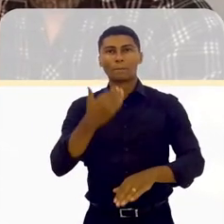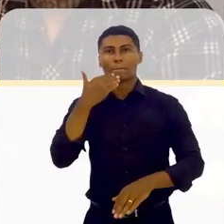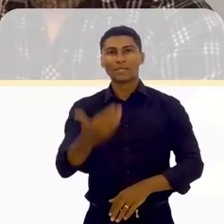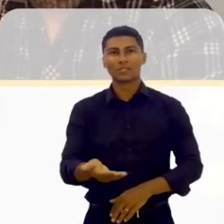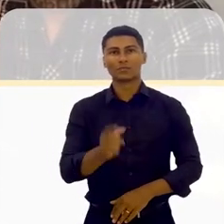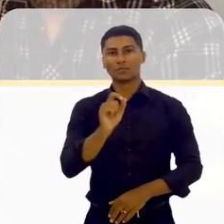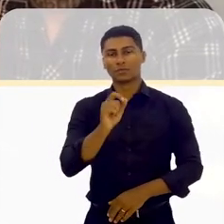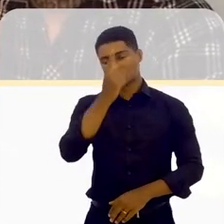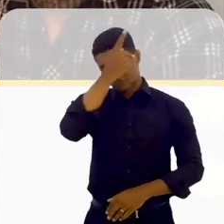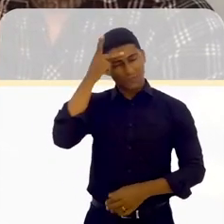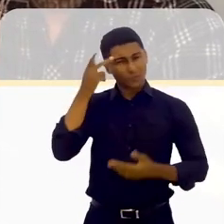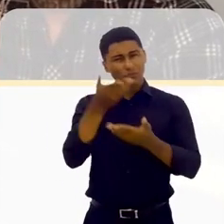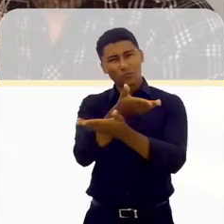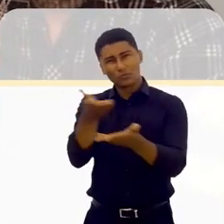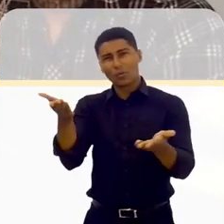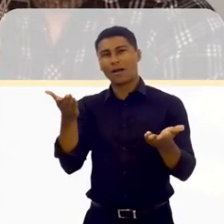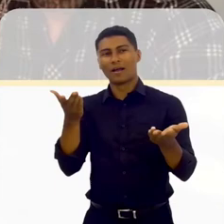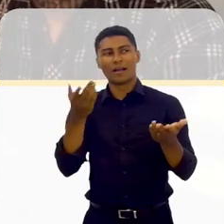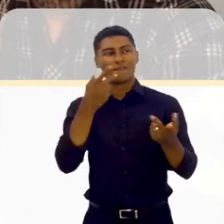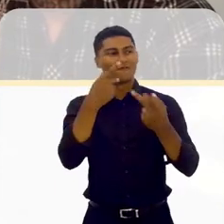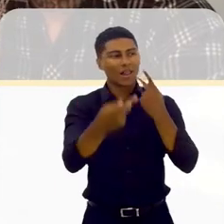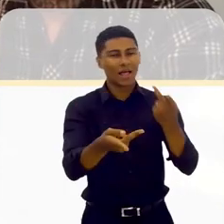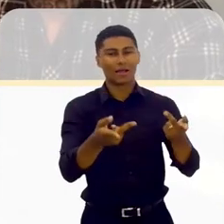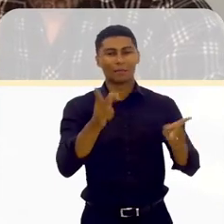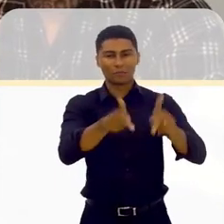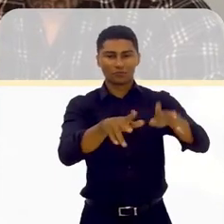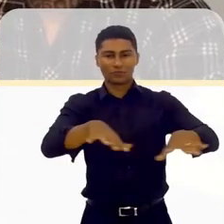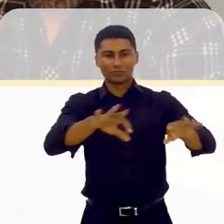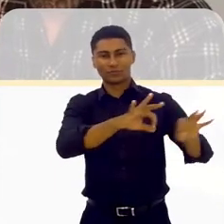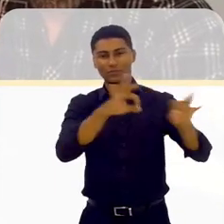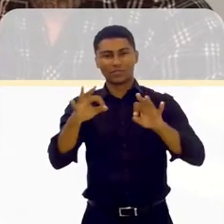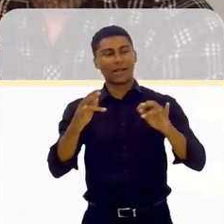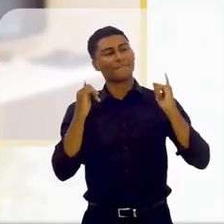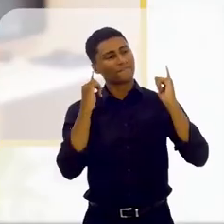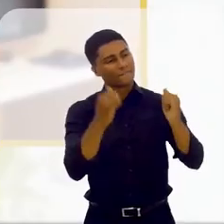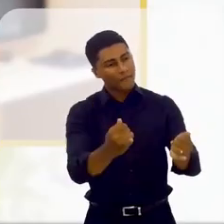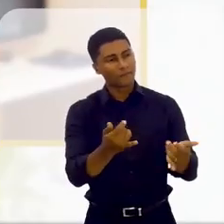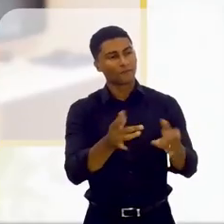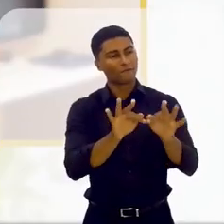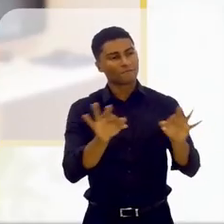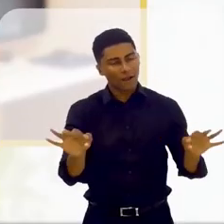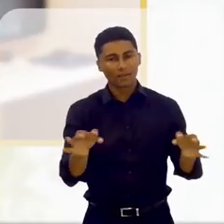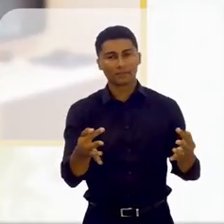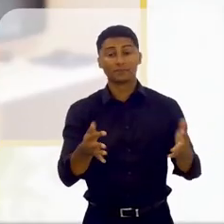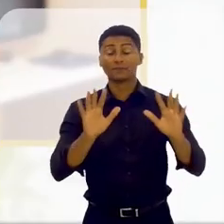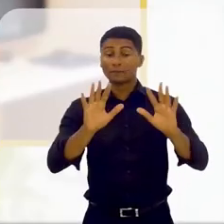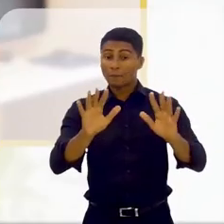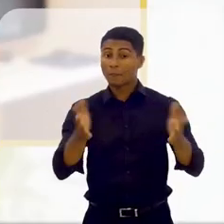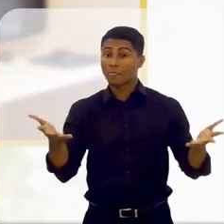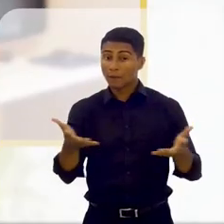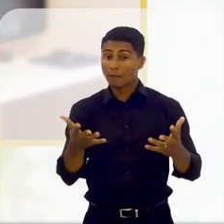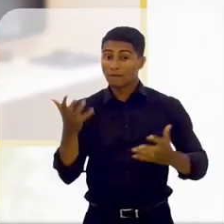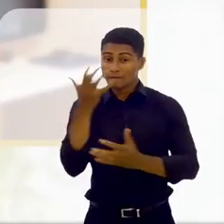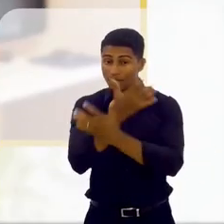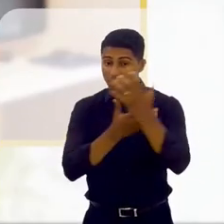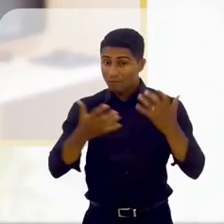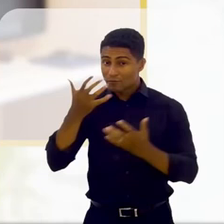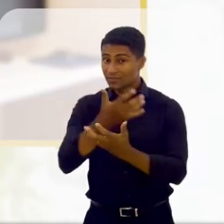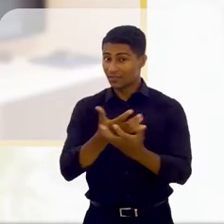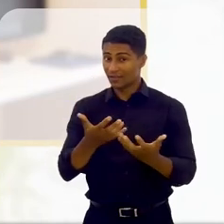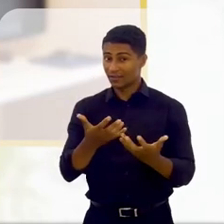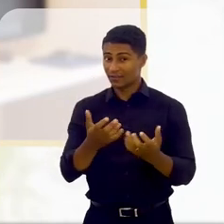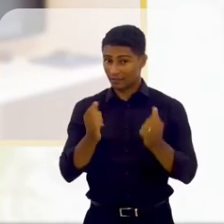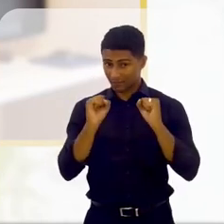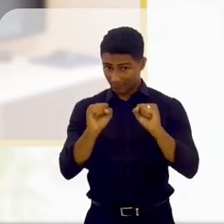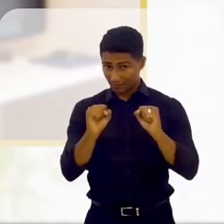pessoas falarem, mandarem um recado para o público e etc e tal, mas para encerrar, eu queria que vocês cantassem